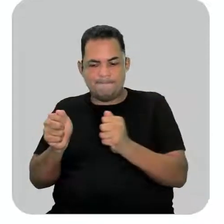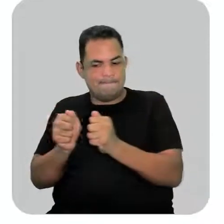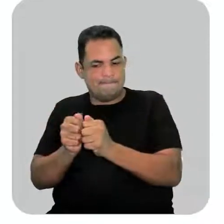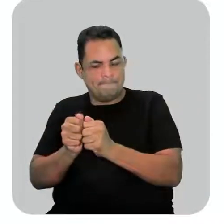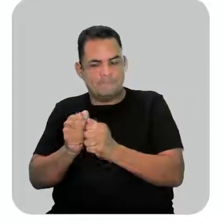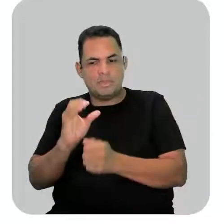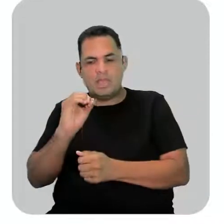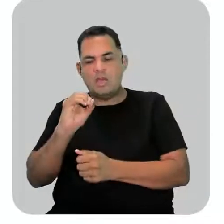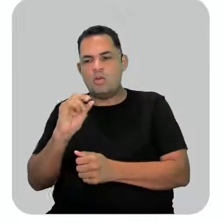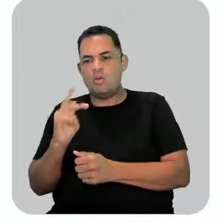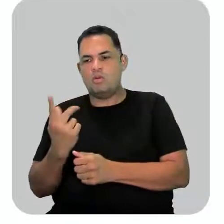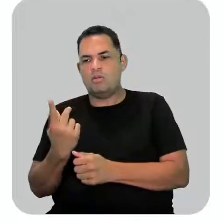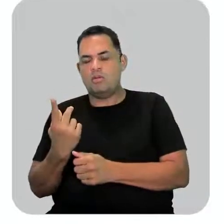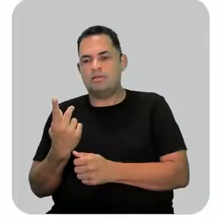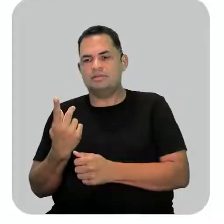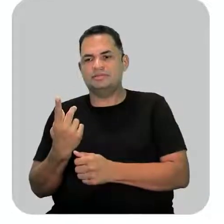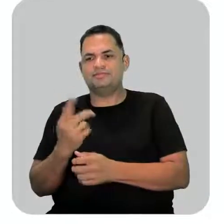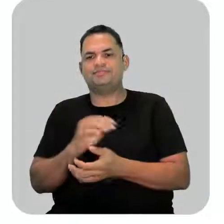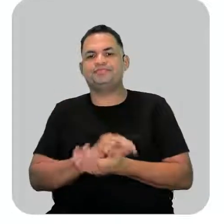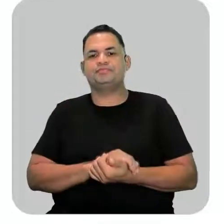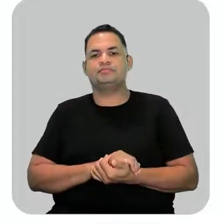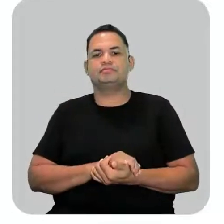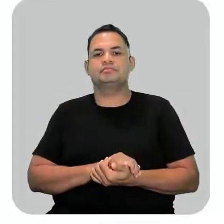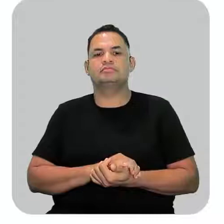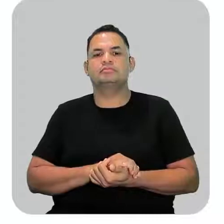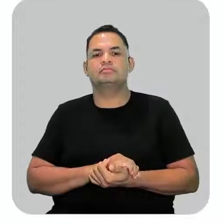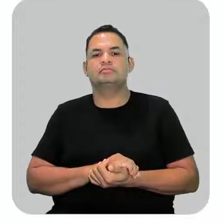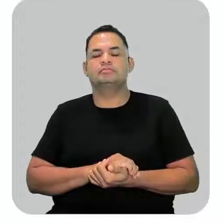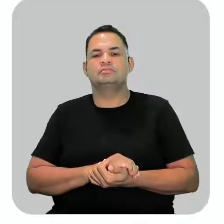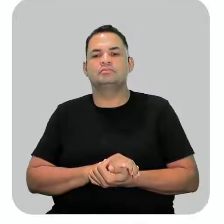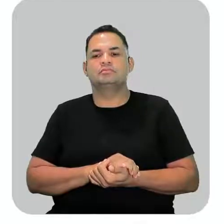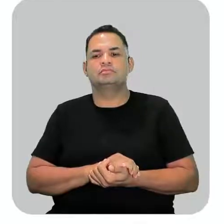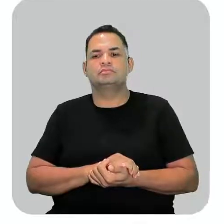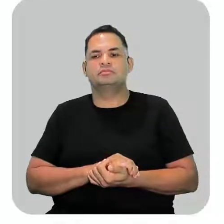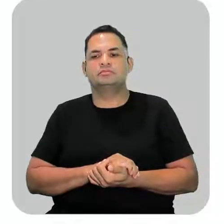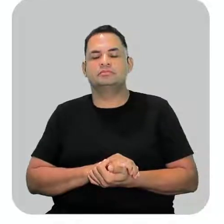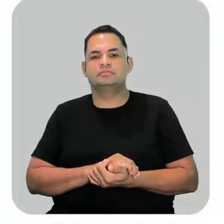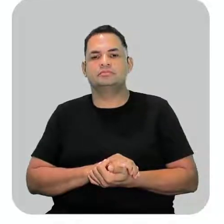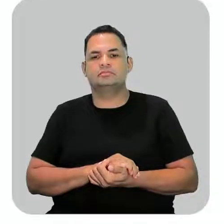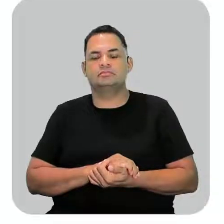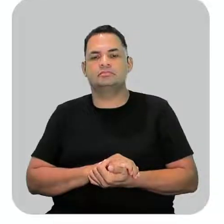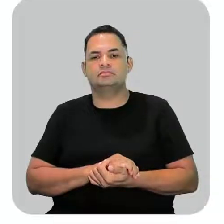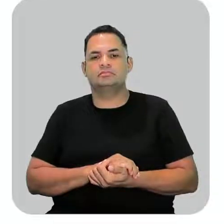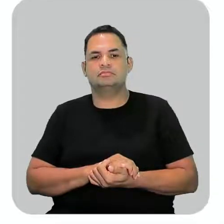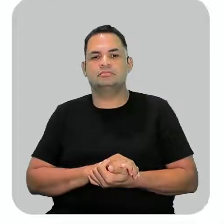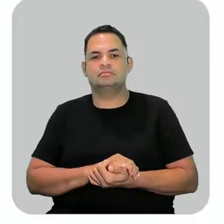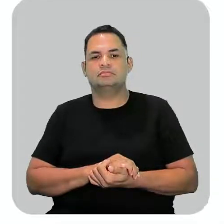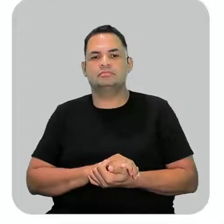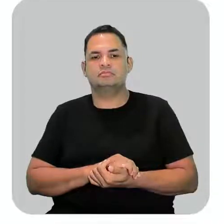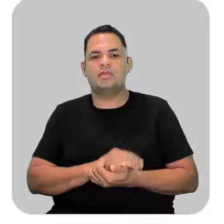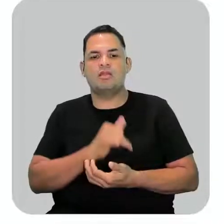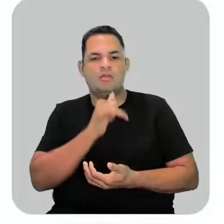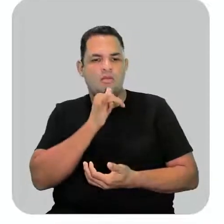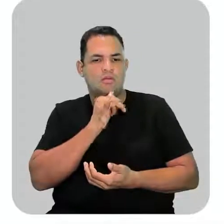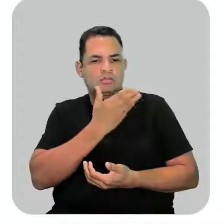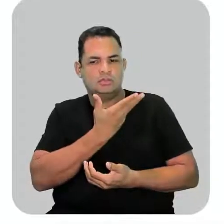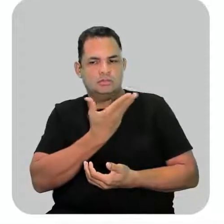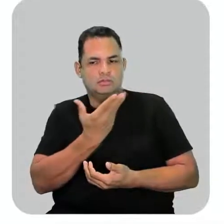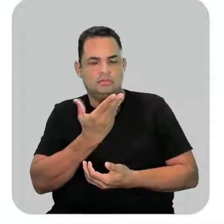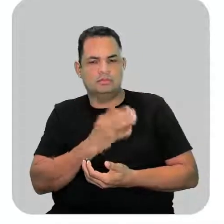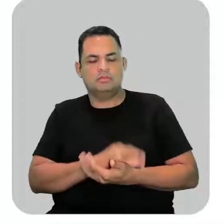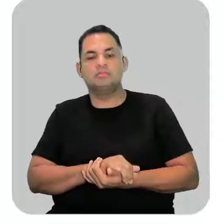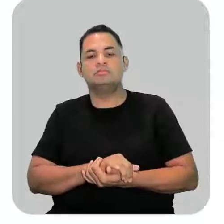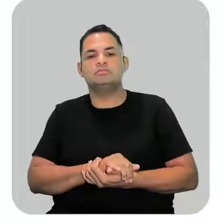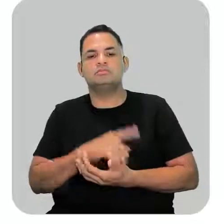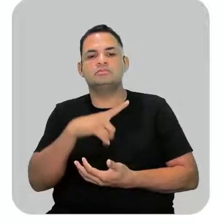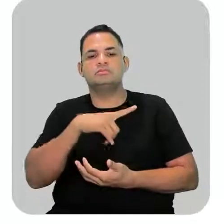mais importante que as ramificações e mais importante que as ligações duplas ou triplas. Olha o exemplo.